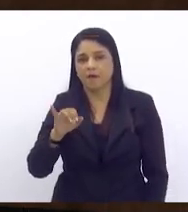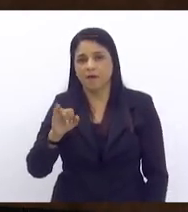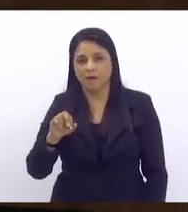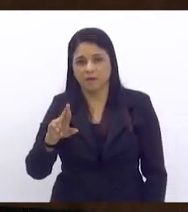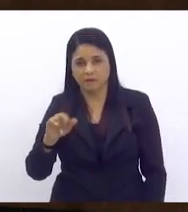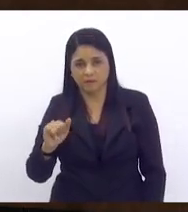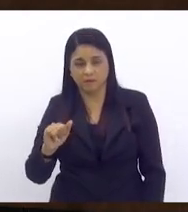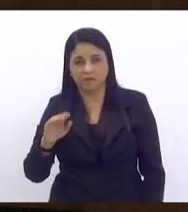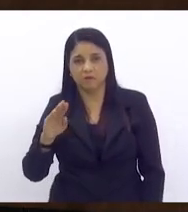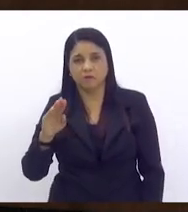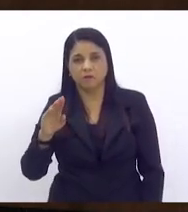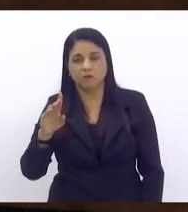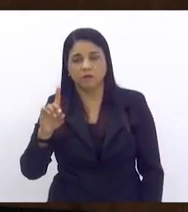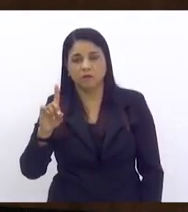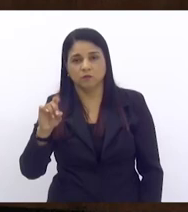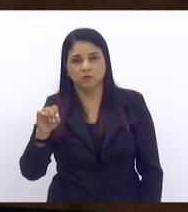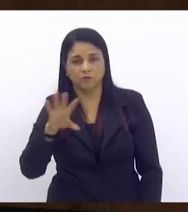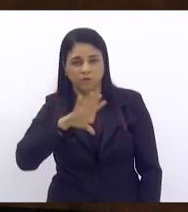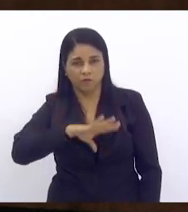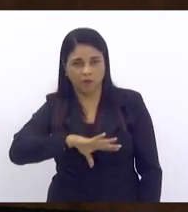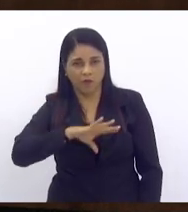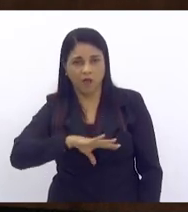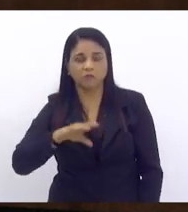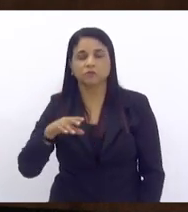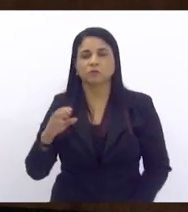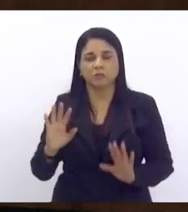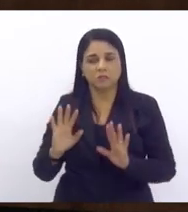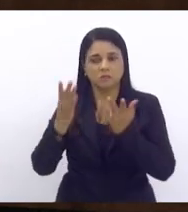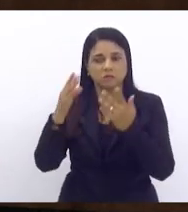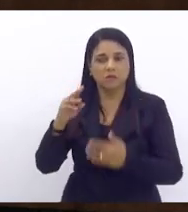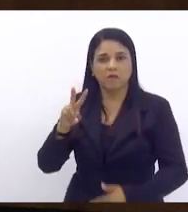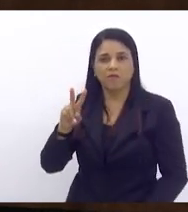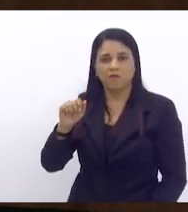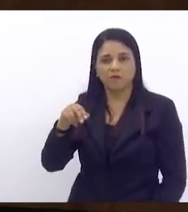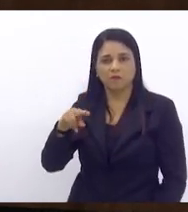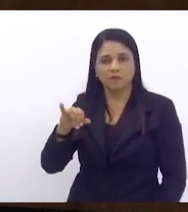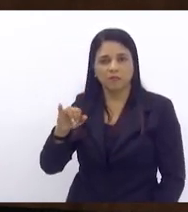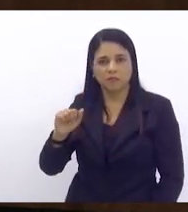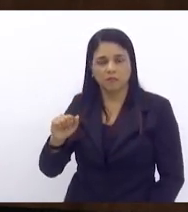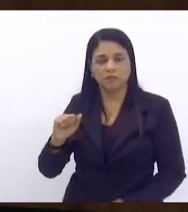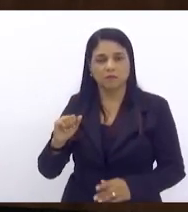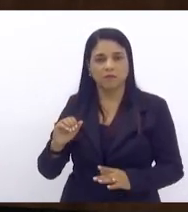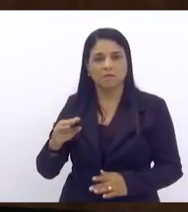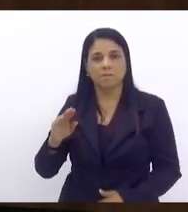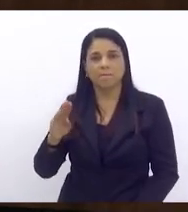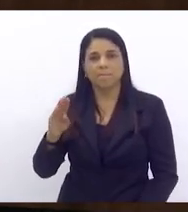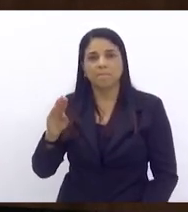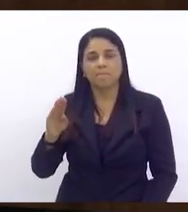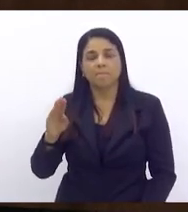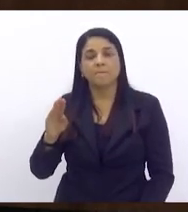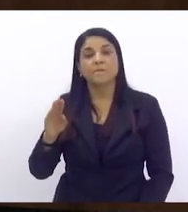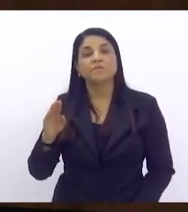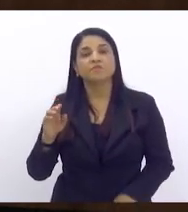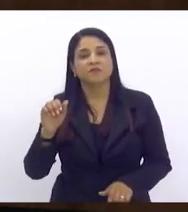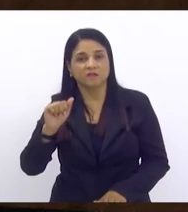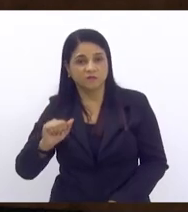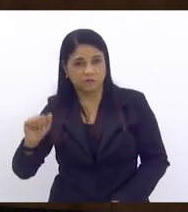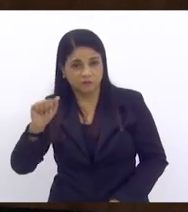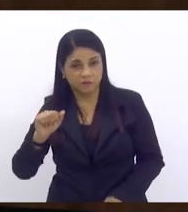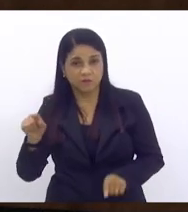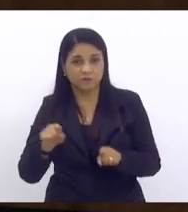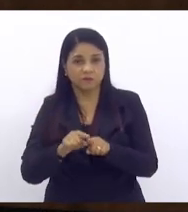aqui a Vaninha, presidente da Associação de Moradores da Barreira do Vasco, e quero agradecer aqui